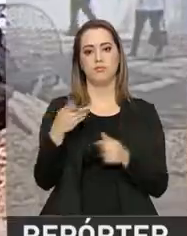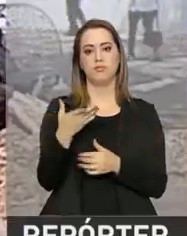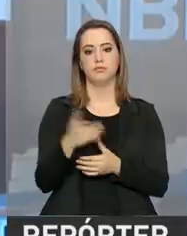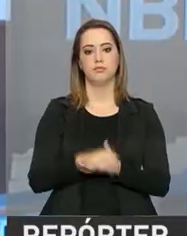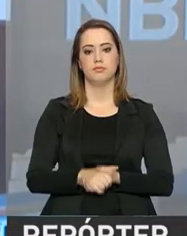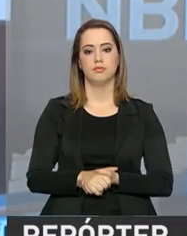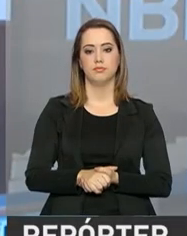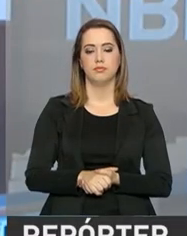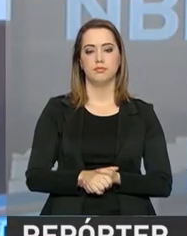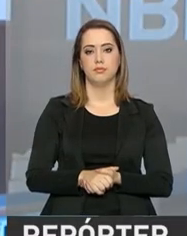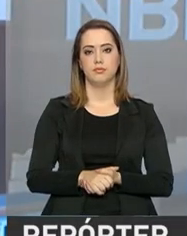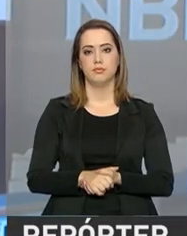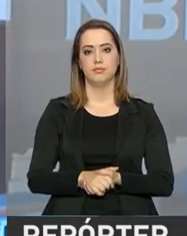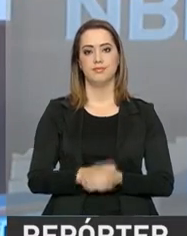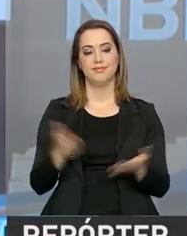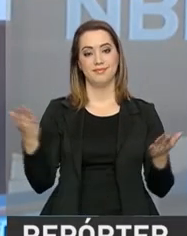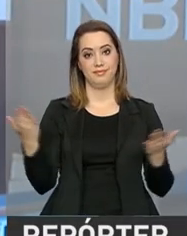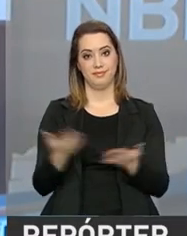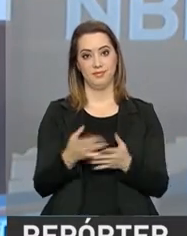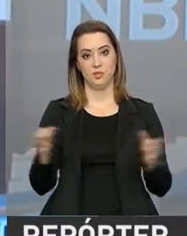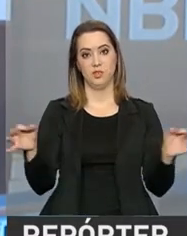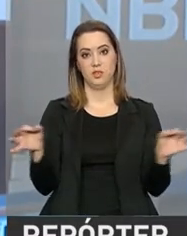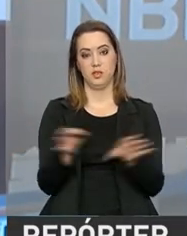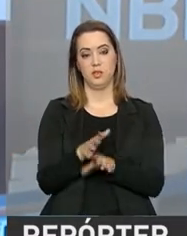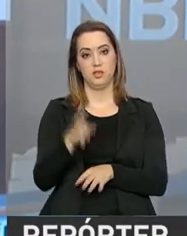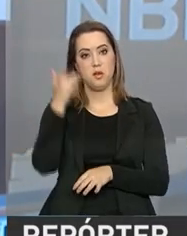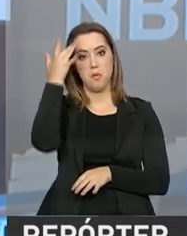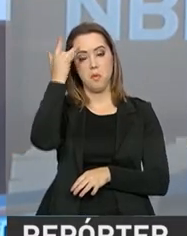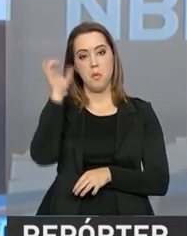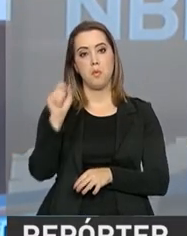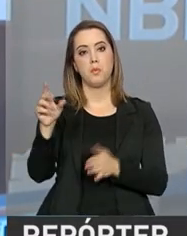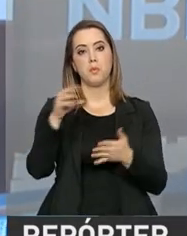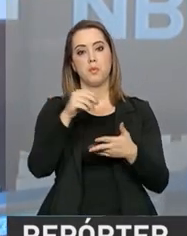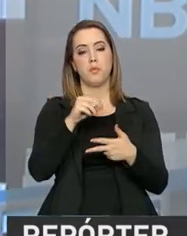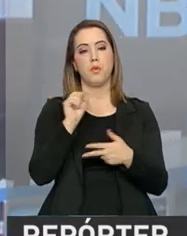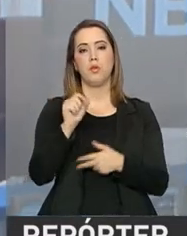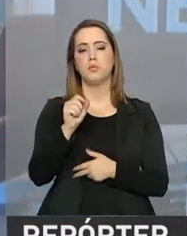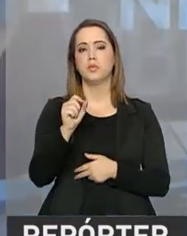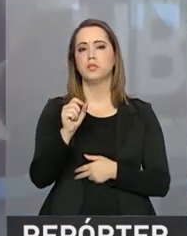Noronha. E olha, terminam amanhã as inscrições para o exame